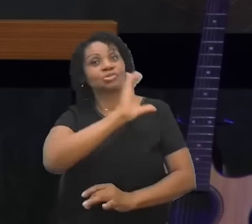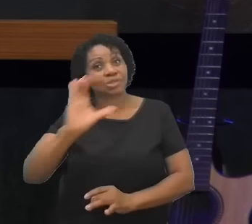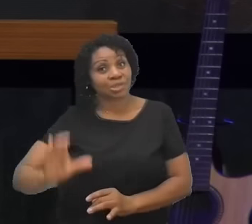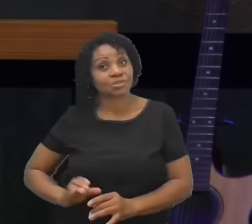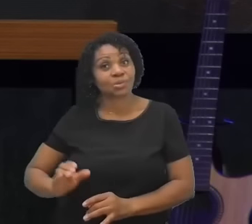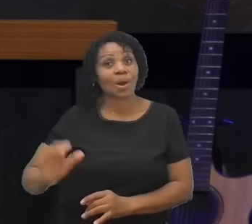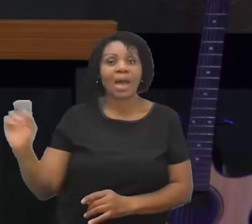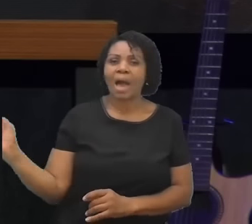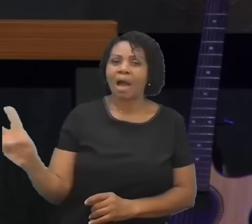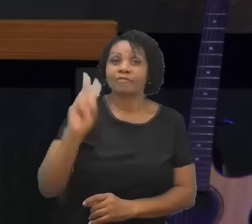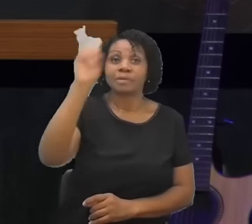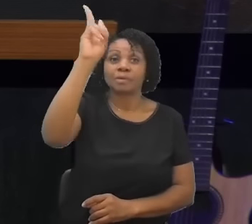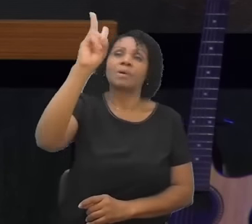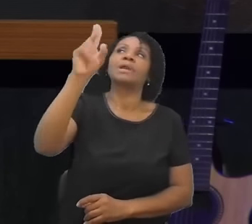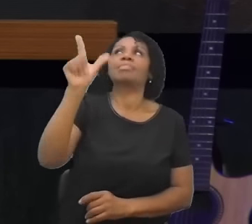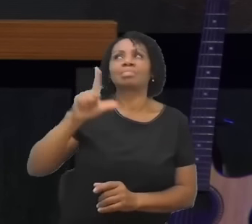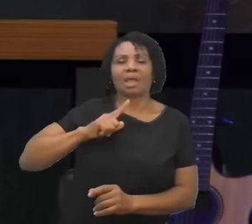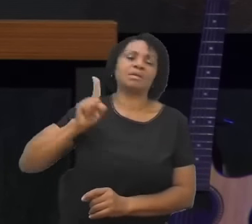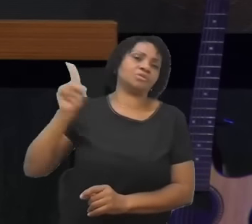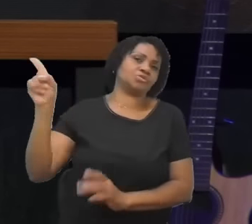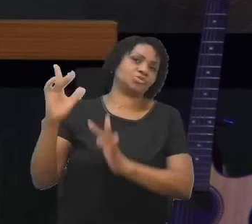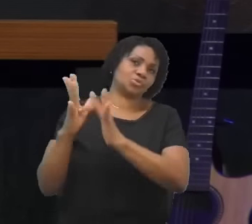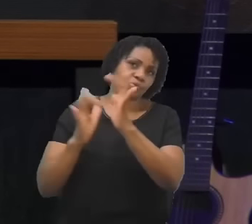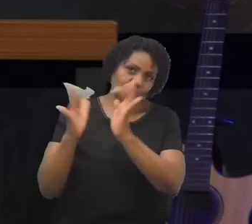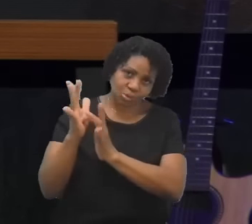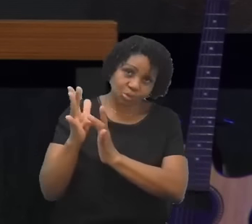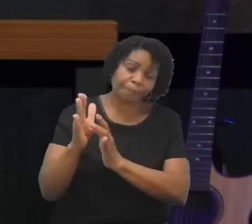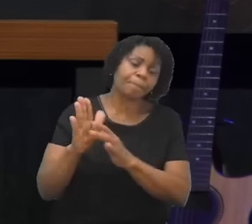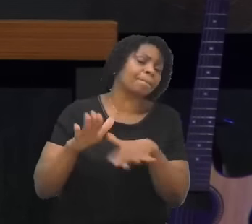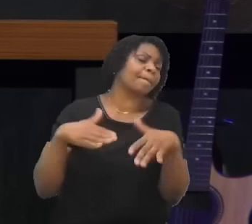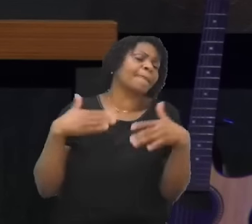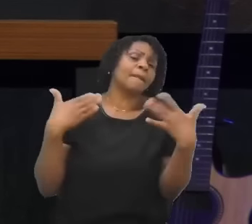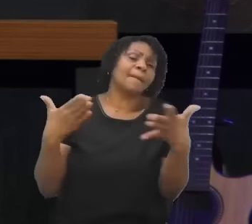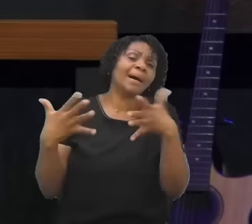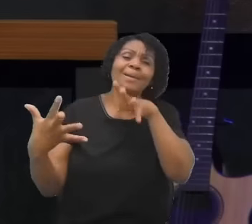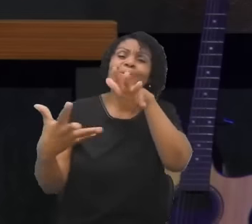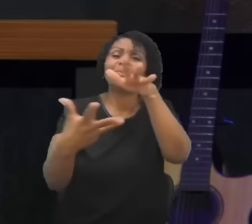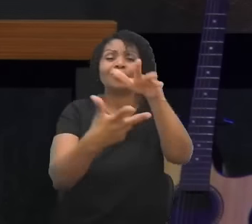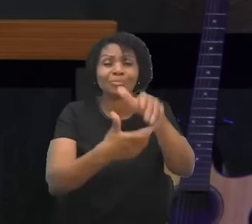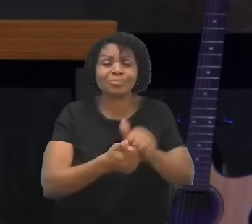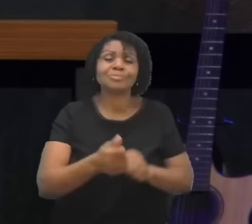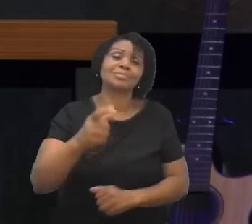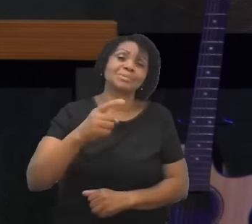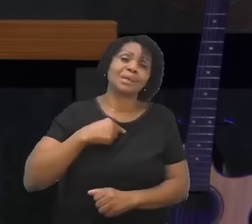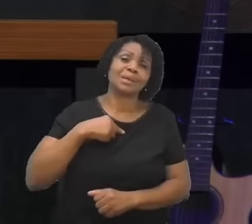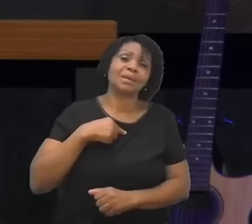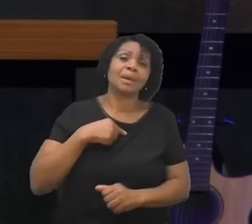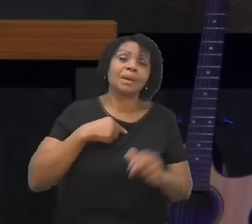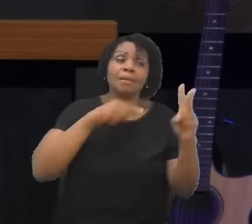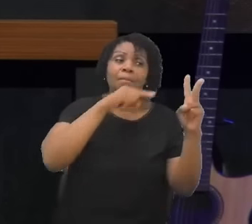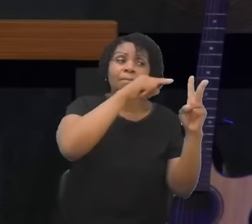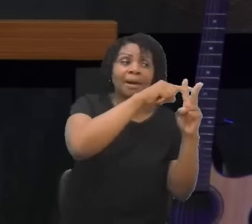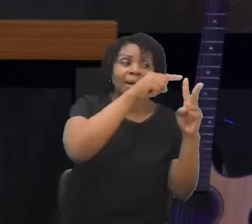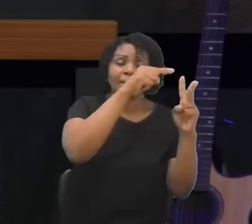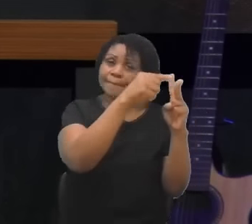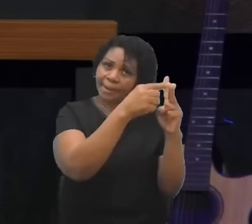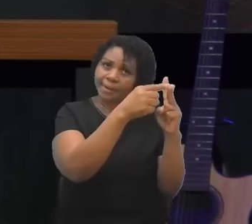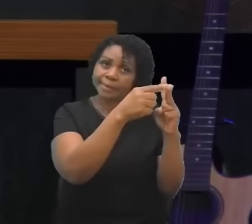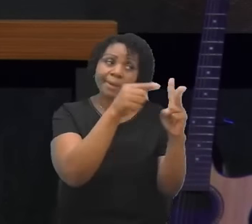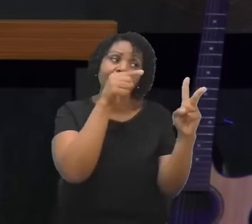em Cristo Jesus. E quando você, mas no mundo a gente só tem dois polos. Ou